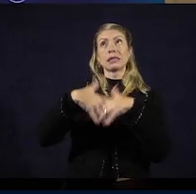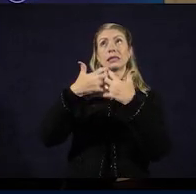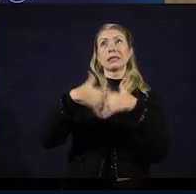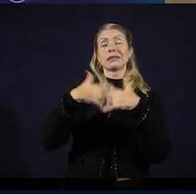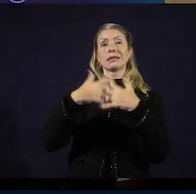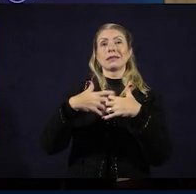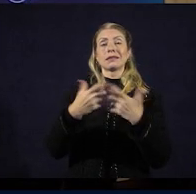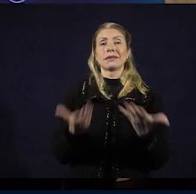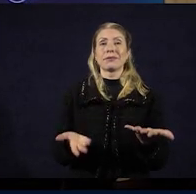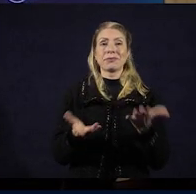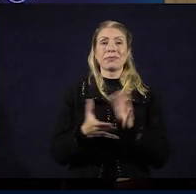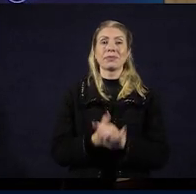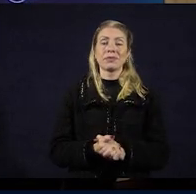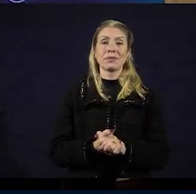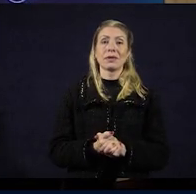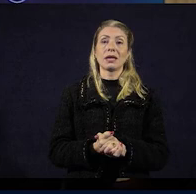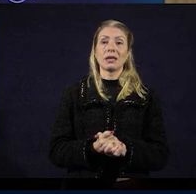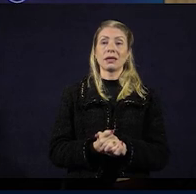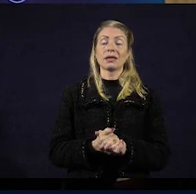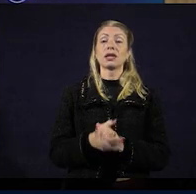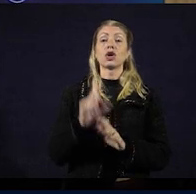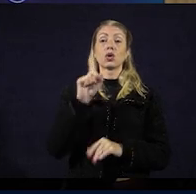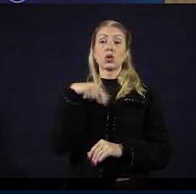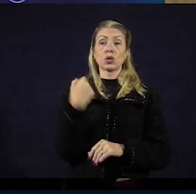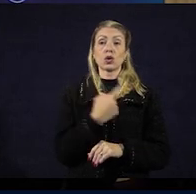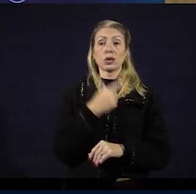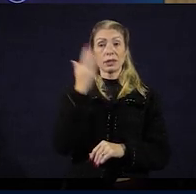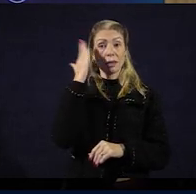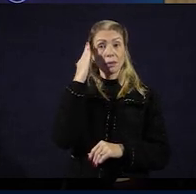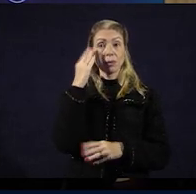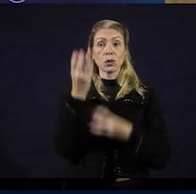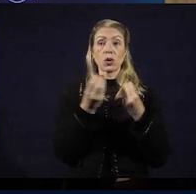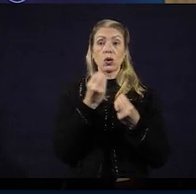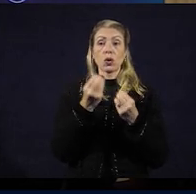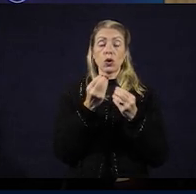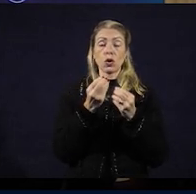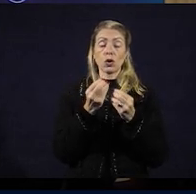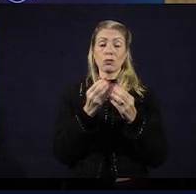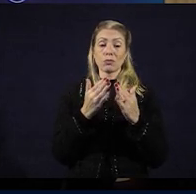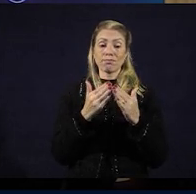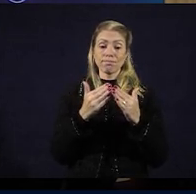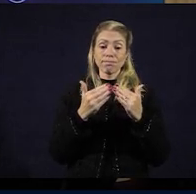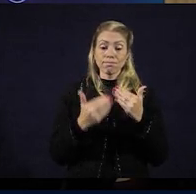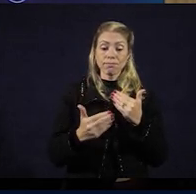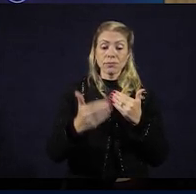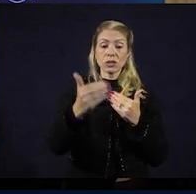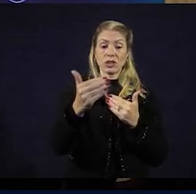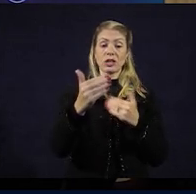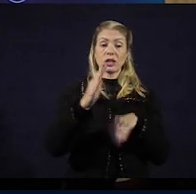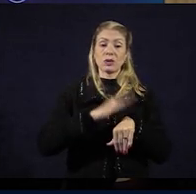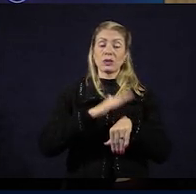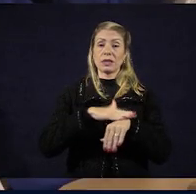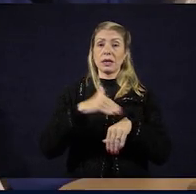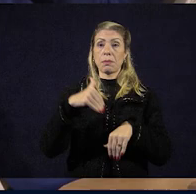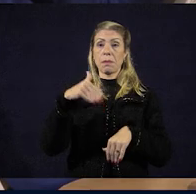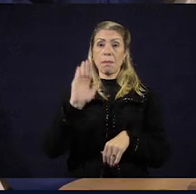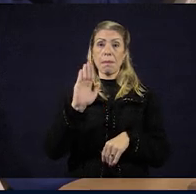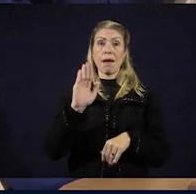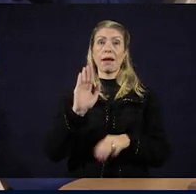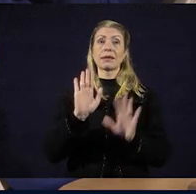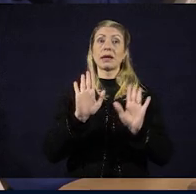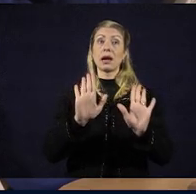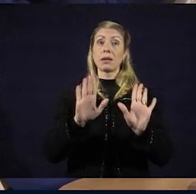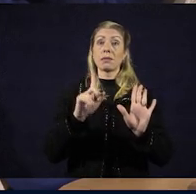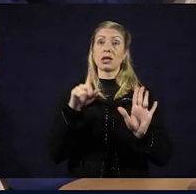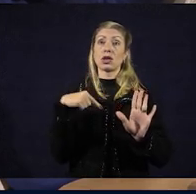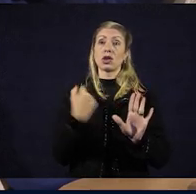Porque a turma sempre projeta e sempre erra mas é a